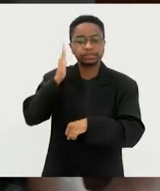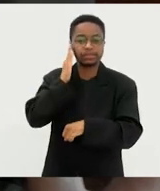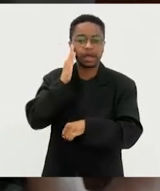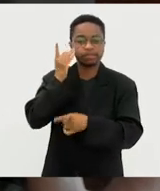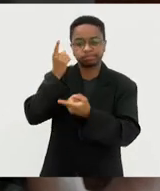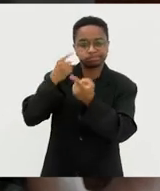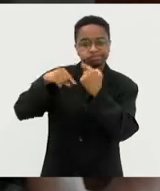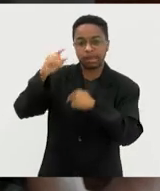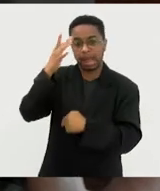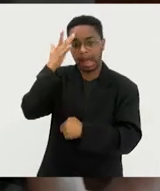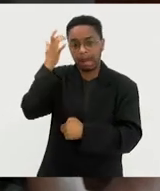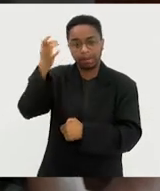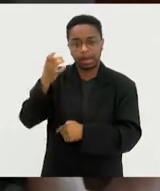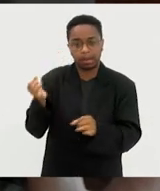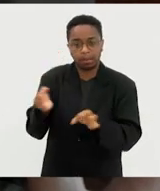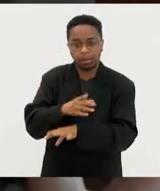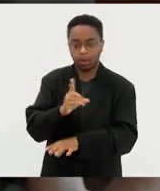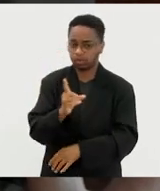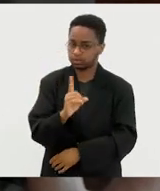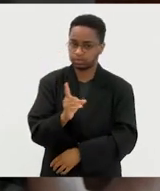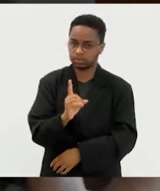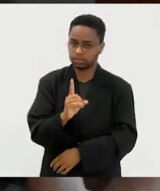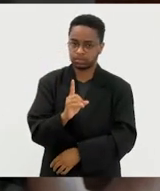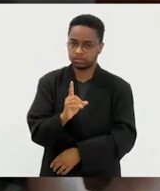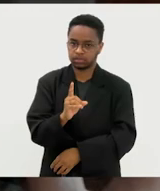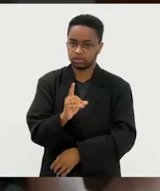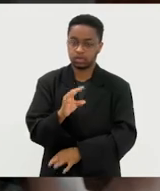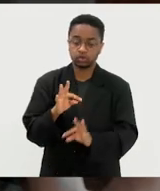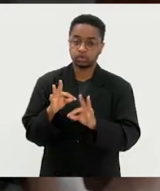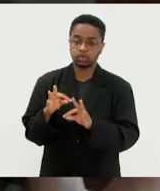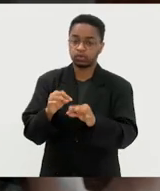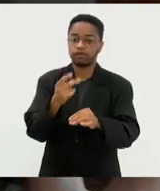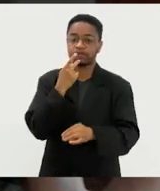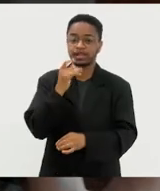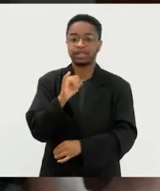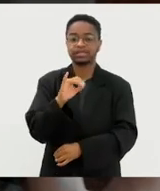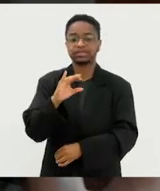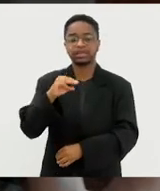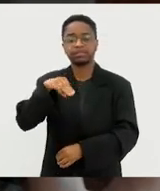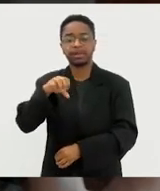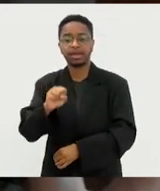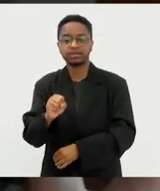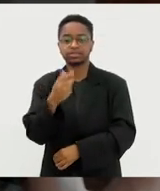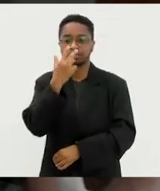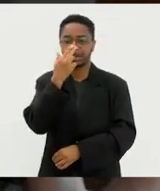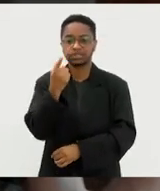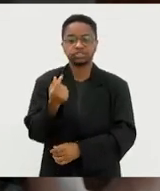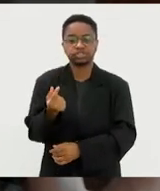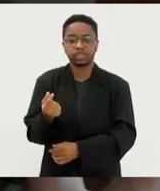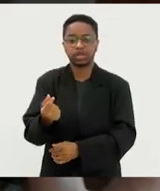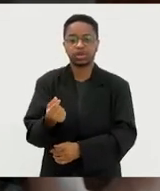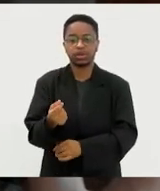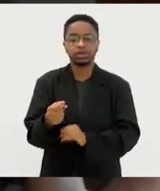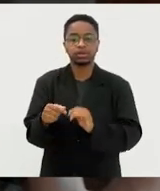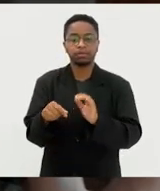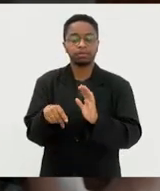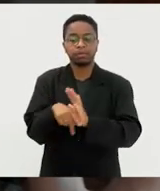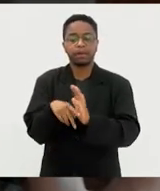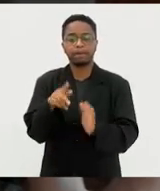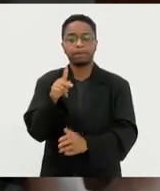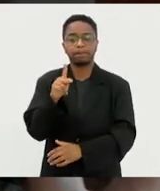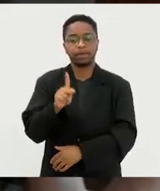dia. Né? Todo mundo fala ICMS, como a receita do royalty participação não fosse